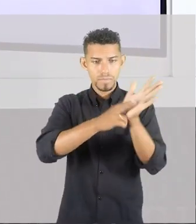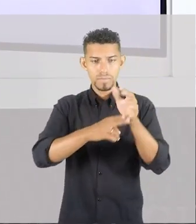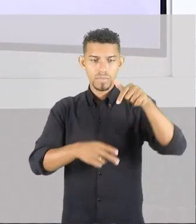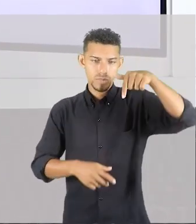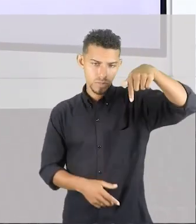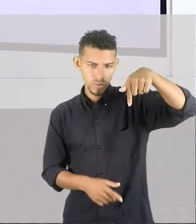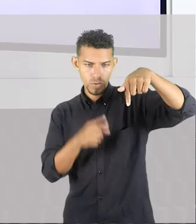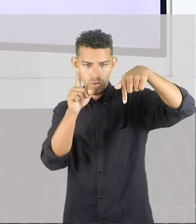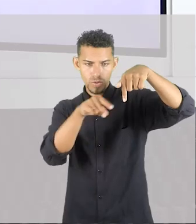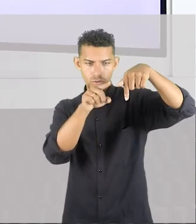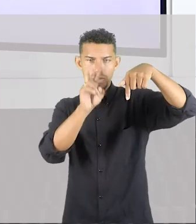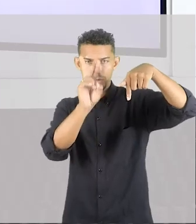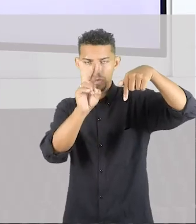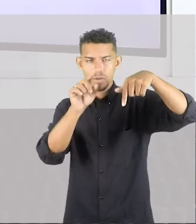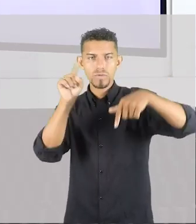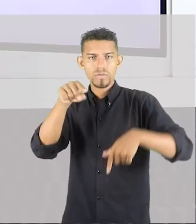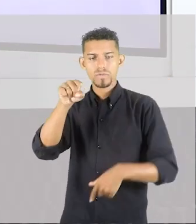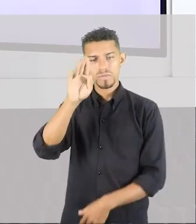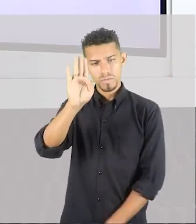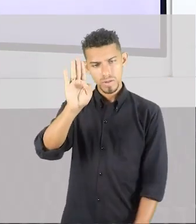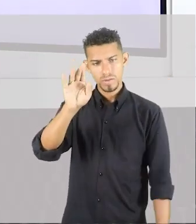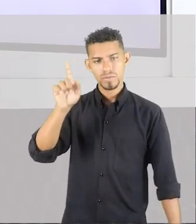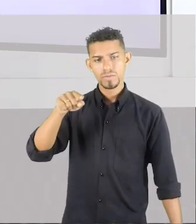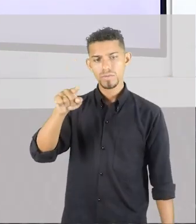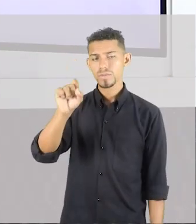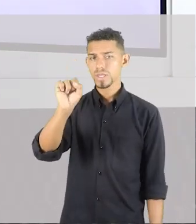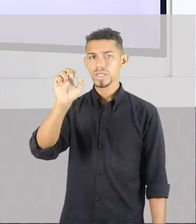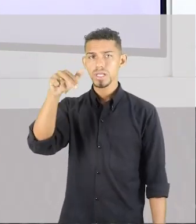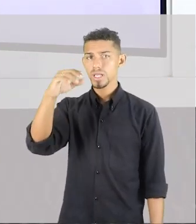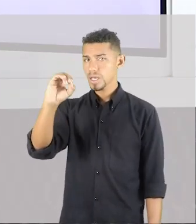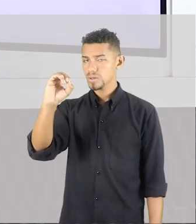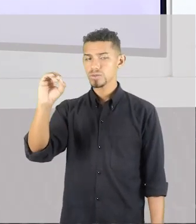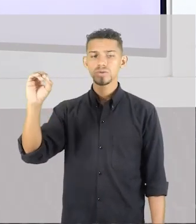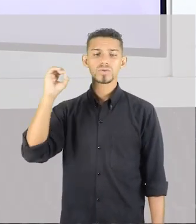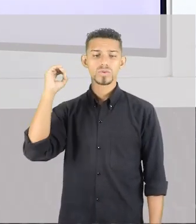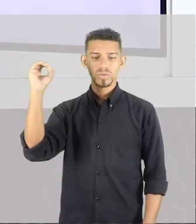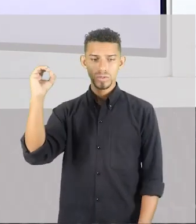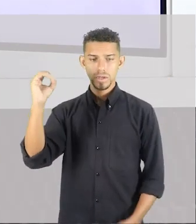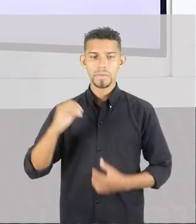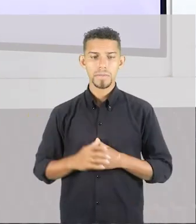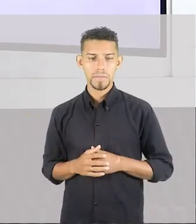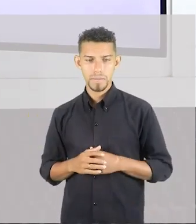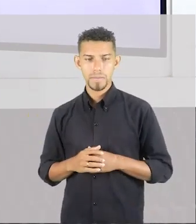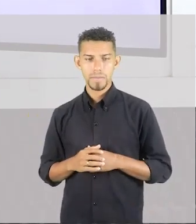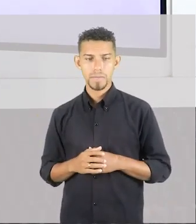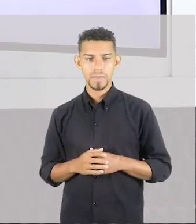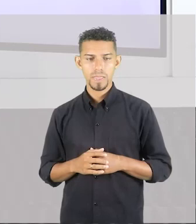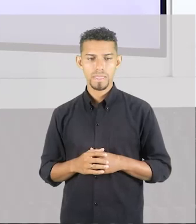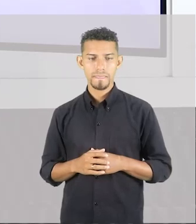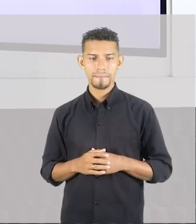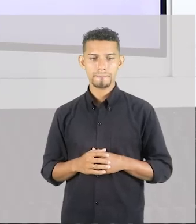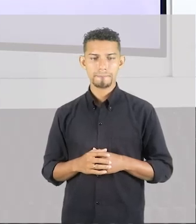sem óculos. Essa grandeza e essa